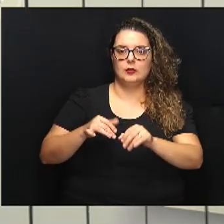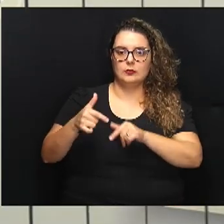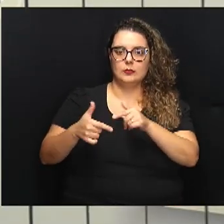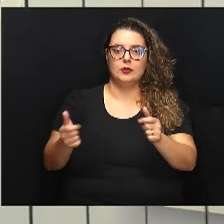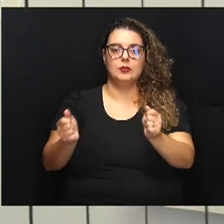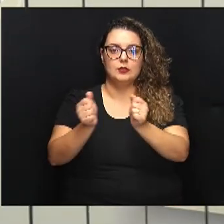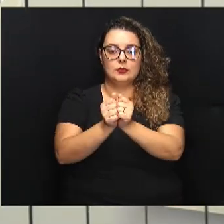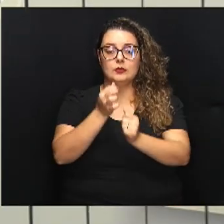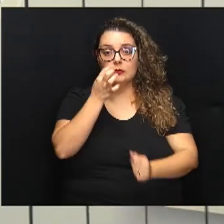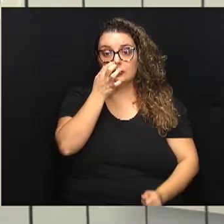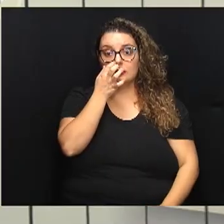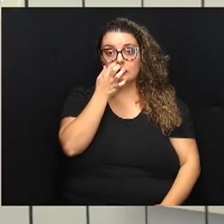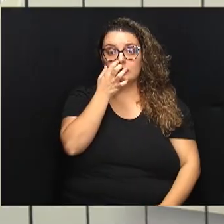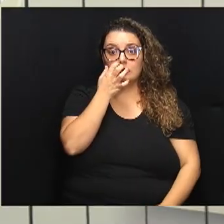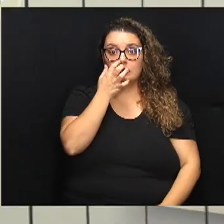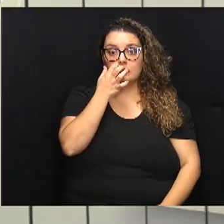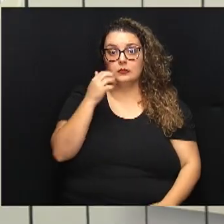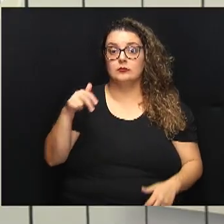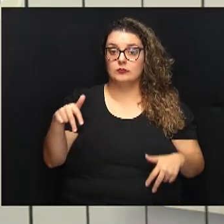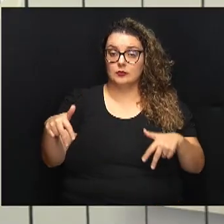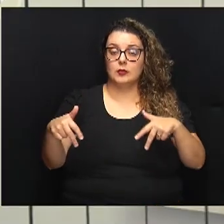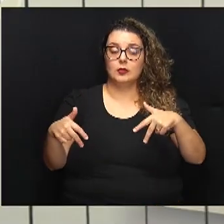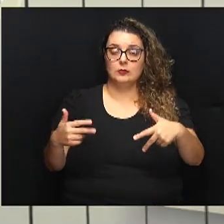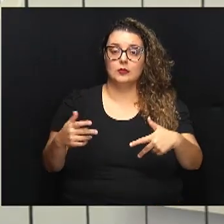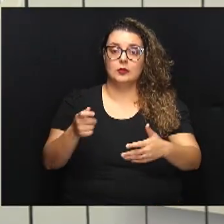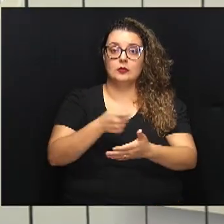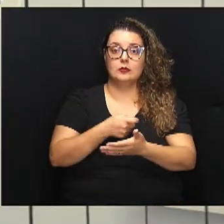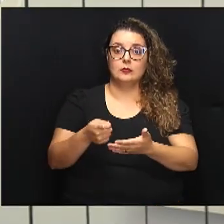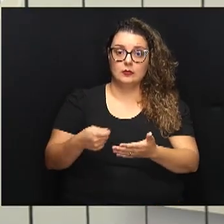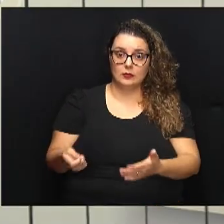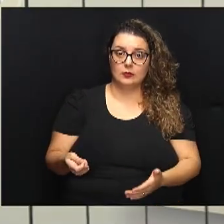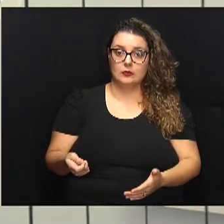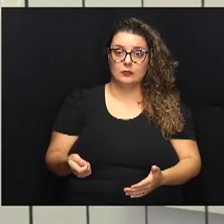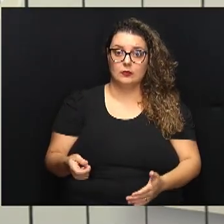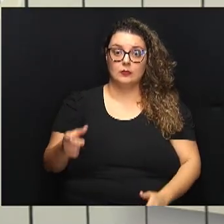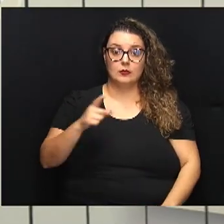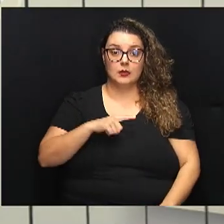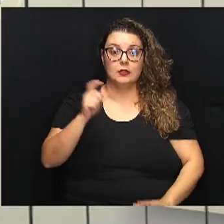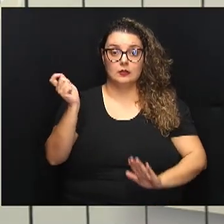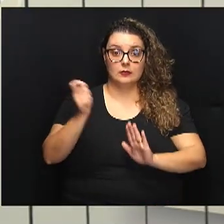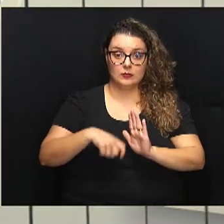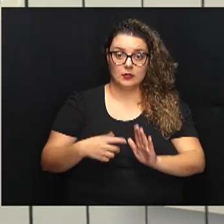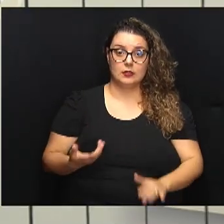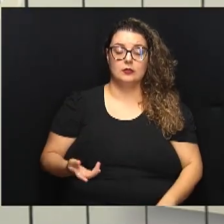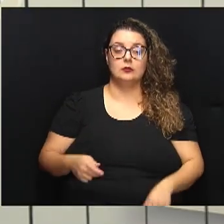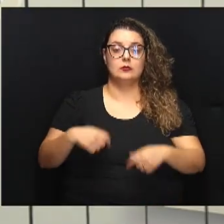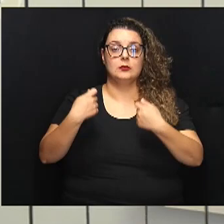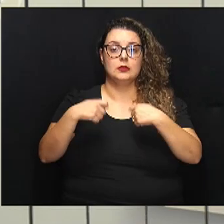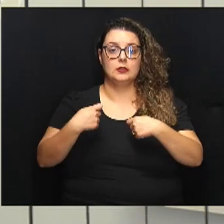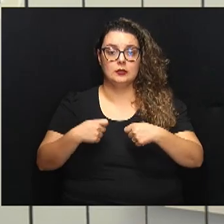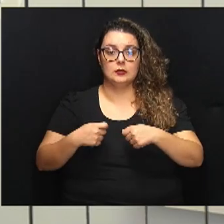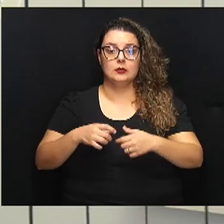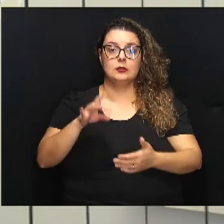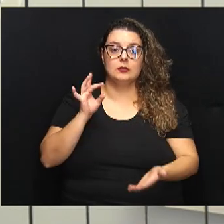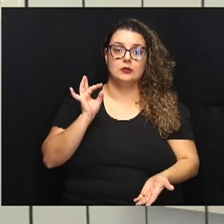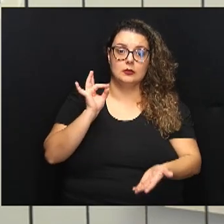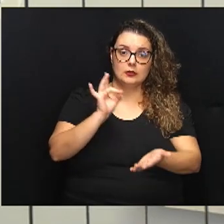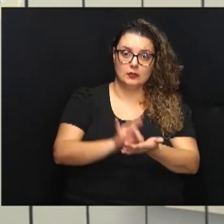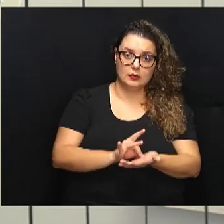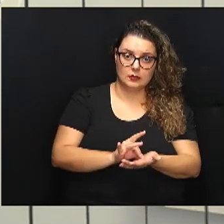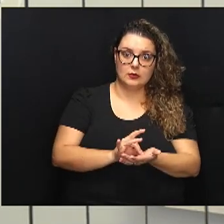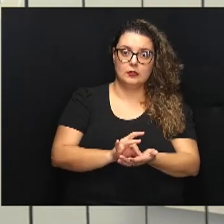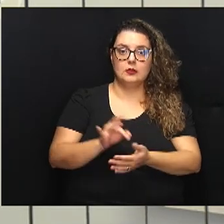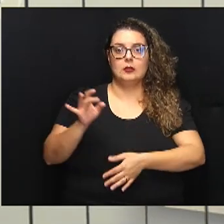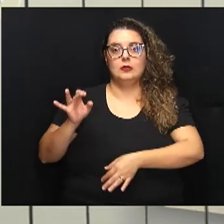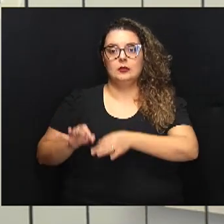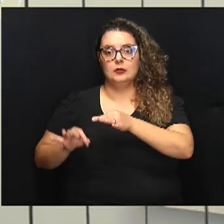conjunta pelas partes no convênio que vai ser assinado. Para ter validade, precisa ser oficializado à